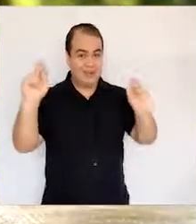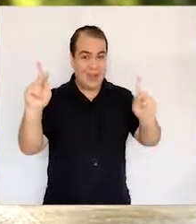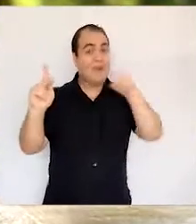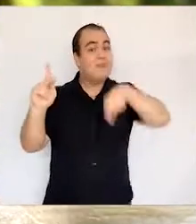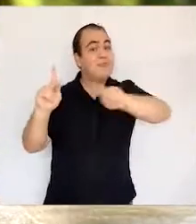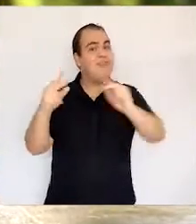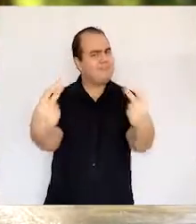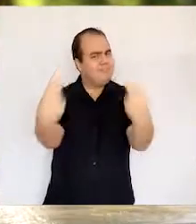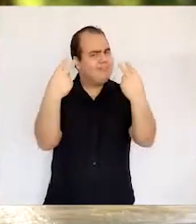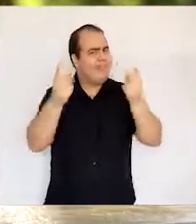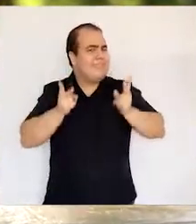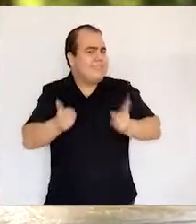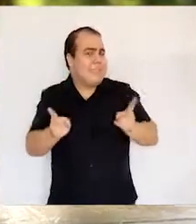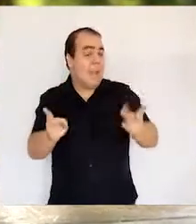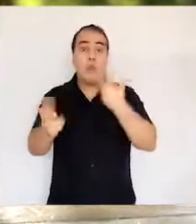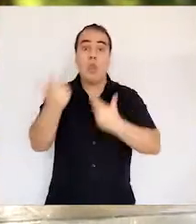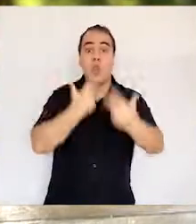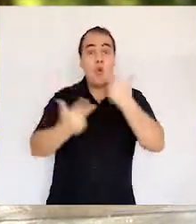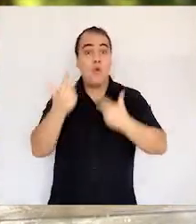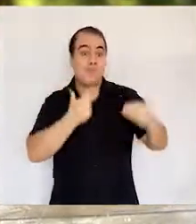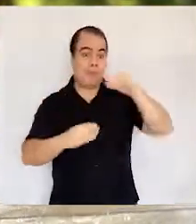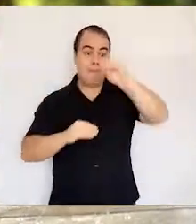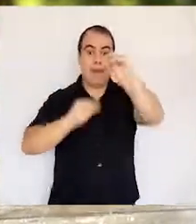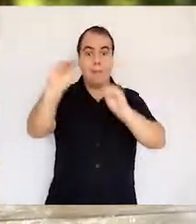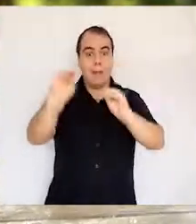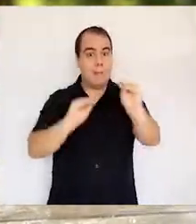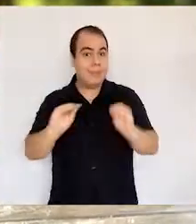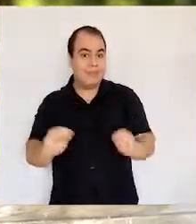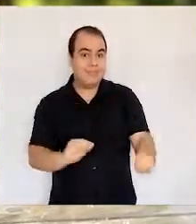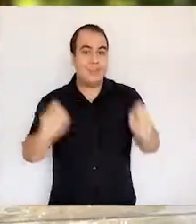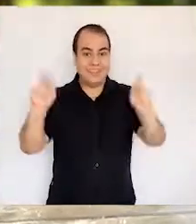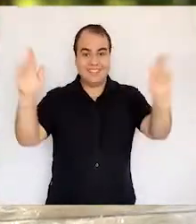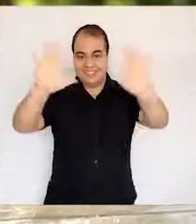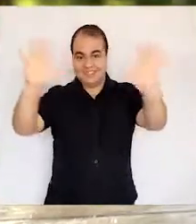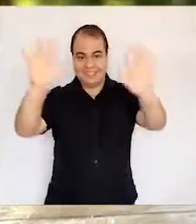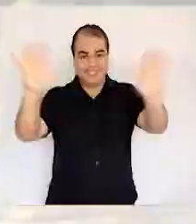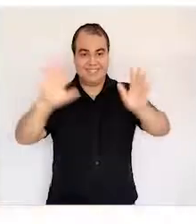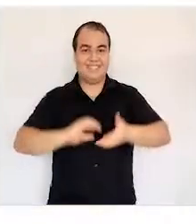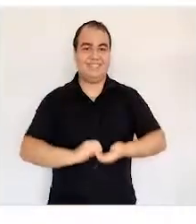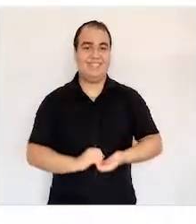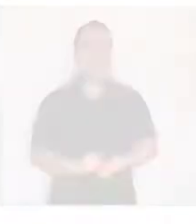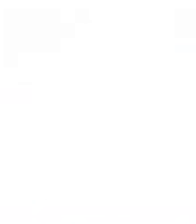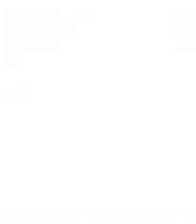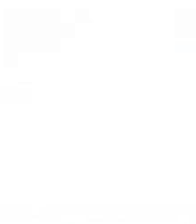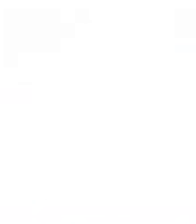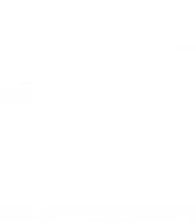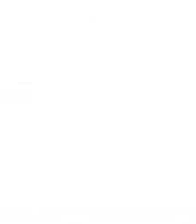Assim, você sempre ficará sabendo quando tiver vídeo novo por aqui. Tchau!